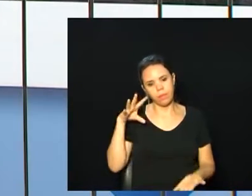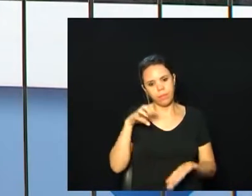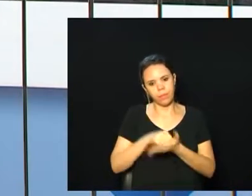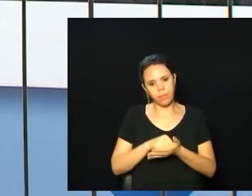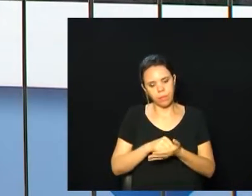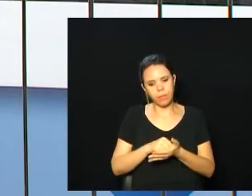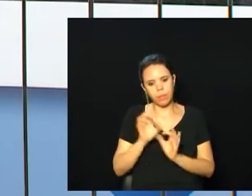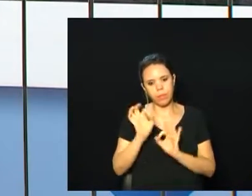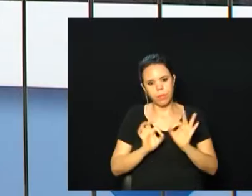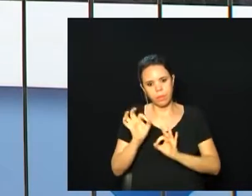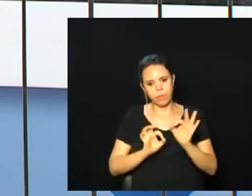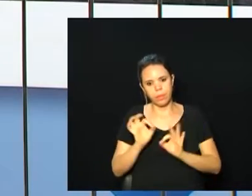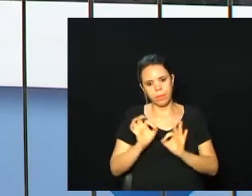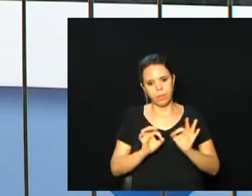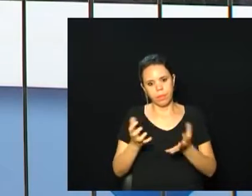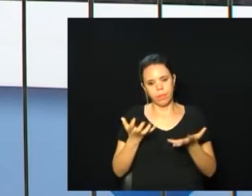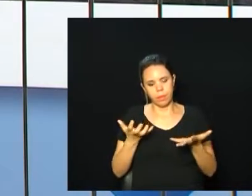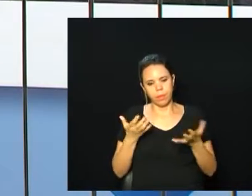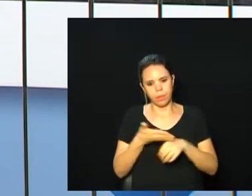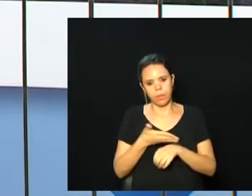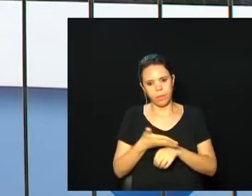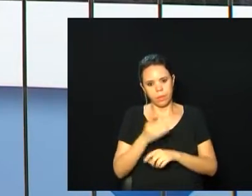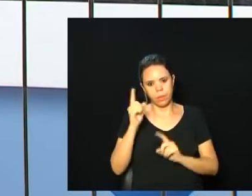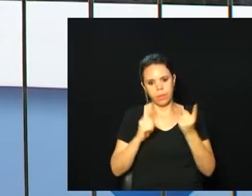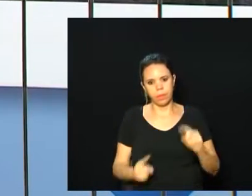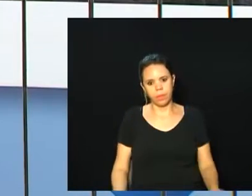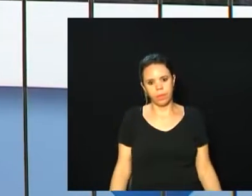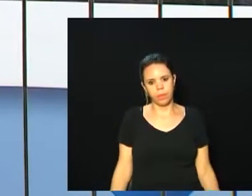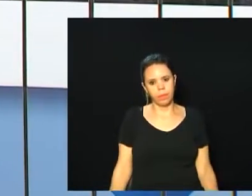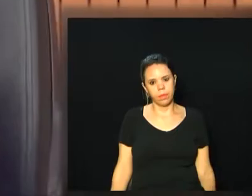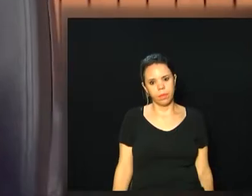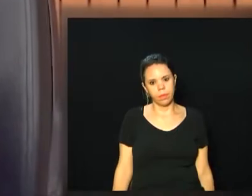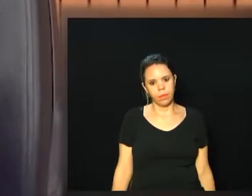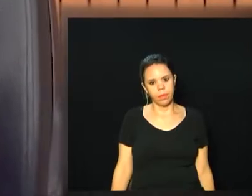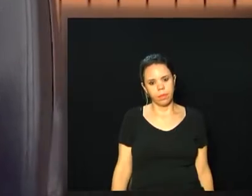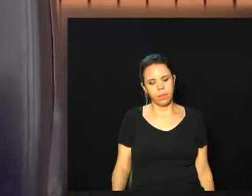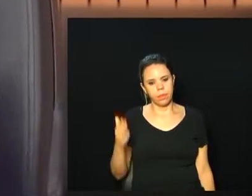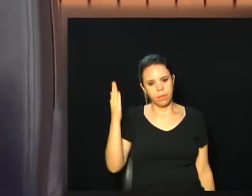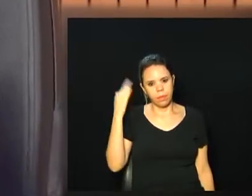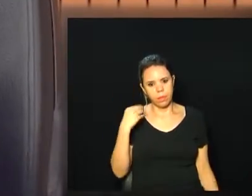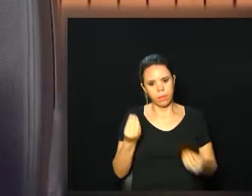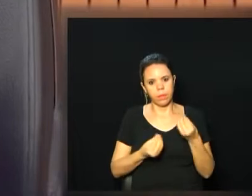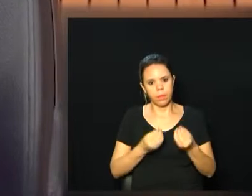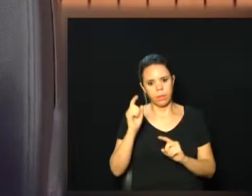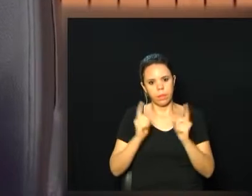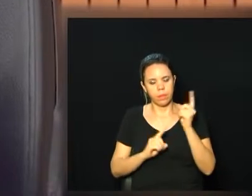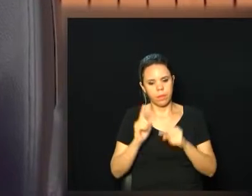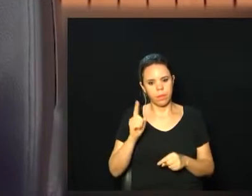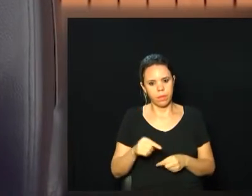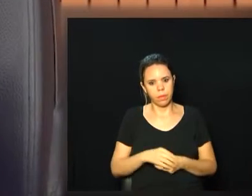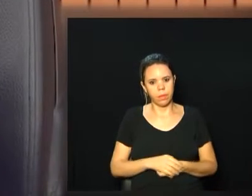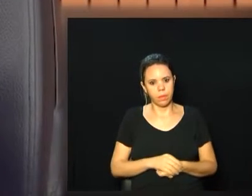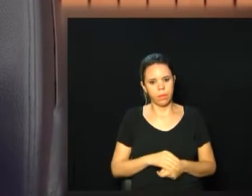de organizações que queiram participar do carnaval. A gente sabe como o carnaval é